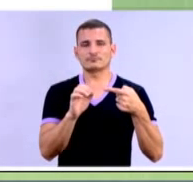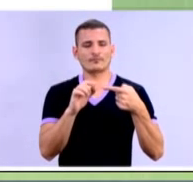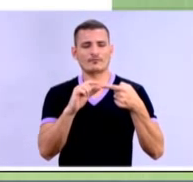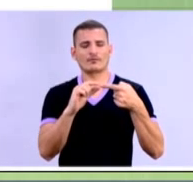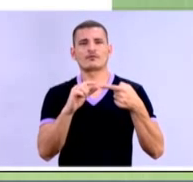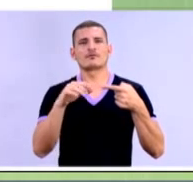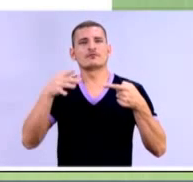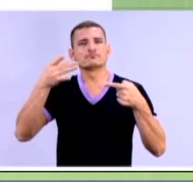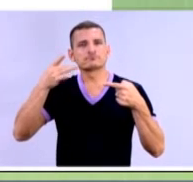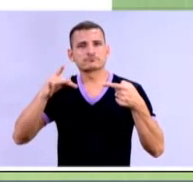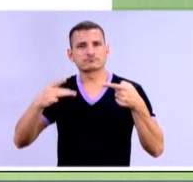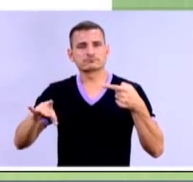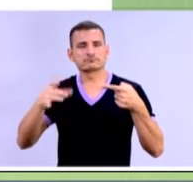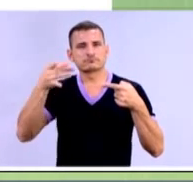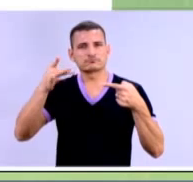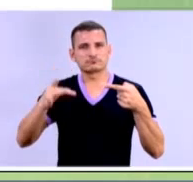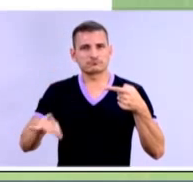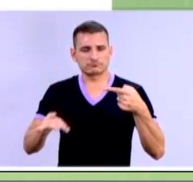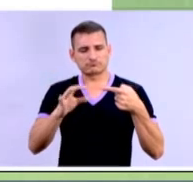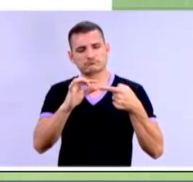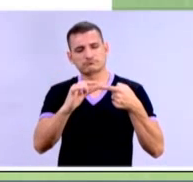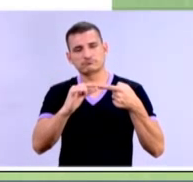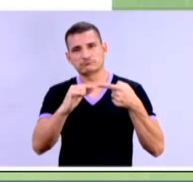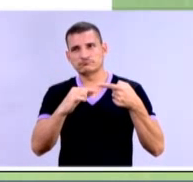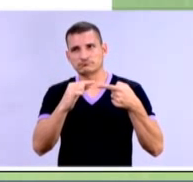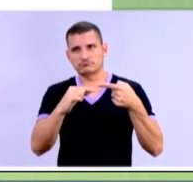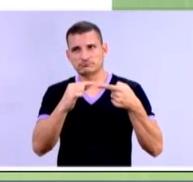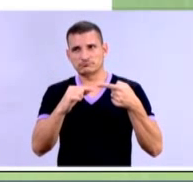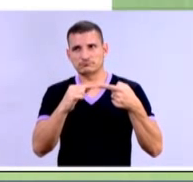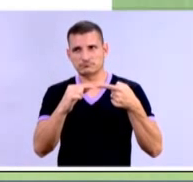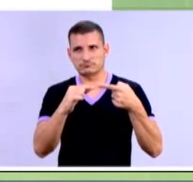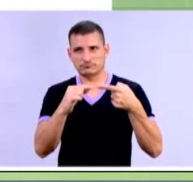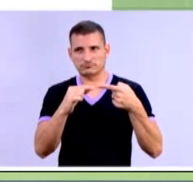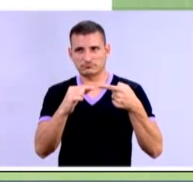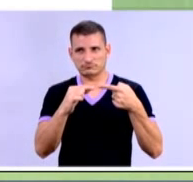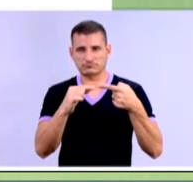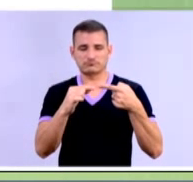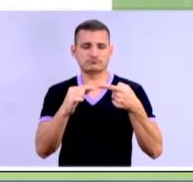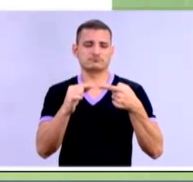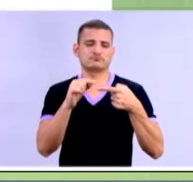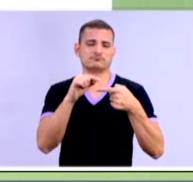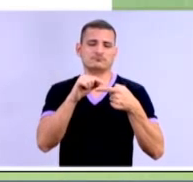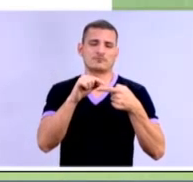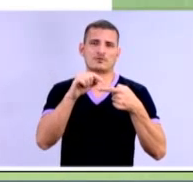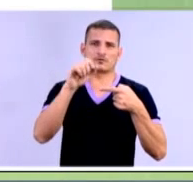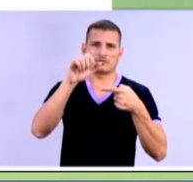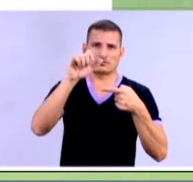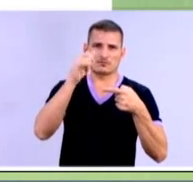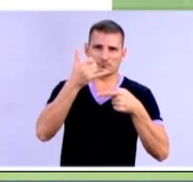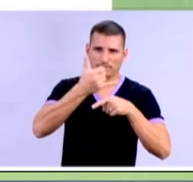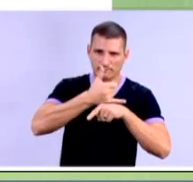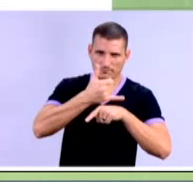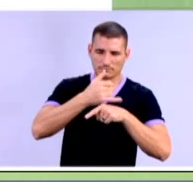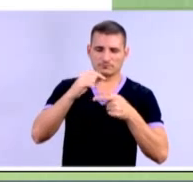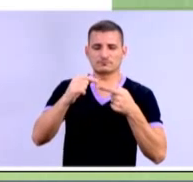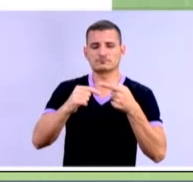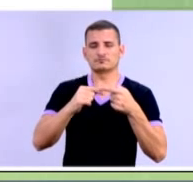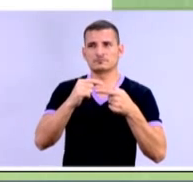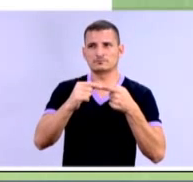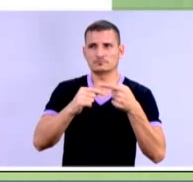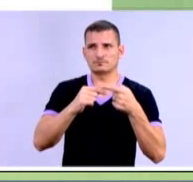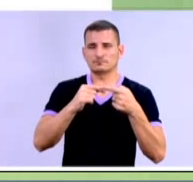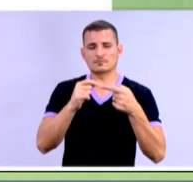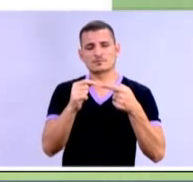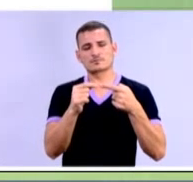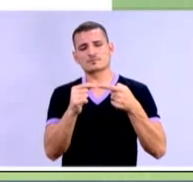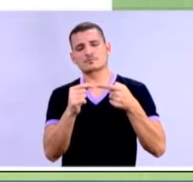plástico, vamos assim dizer, que separa essa malha de alumínio ou de cobre do condutor